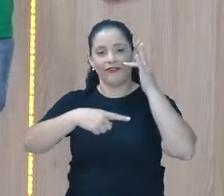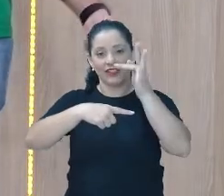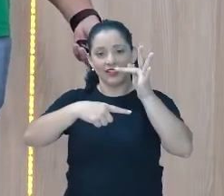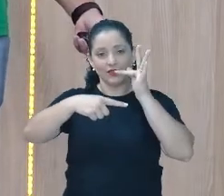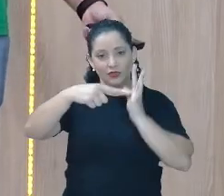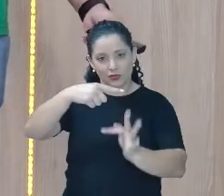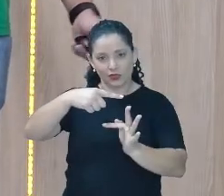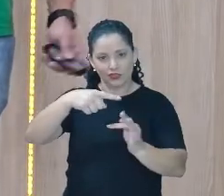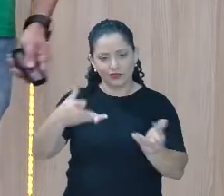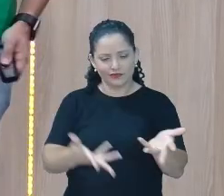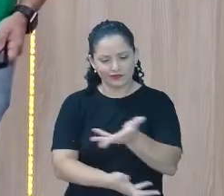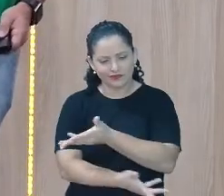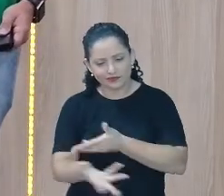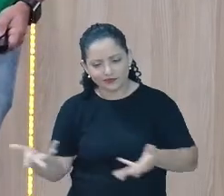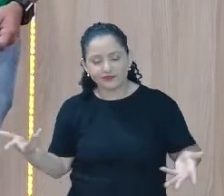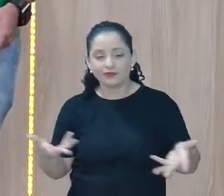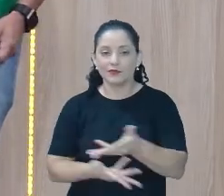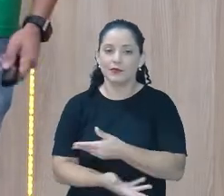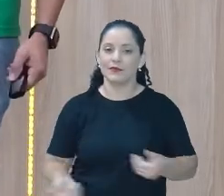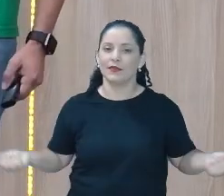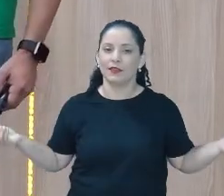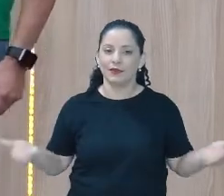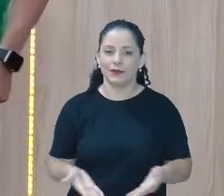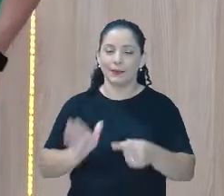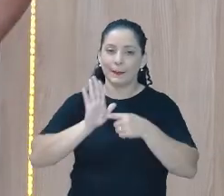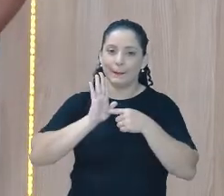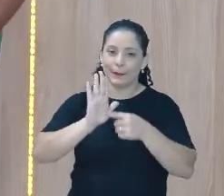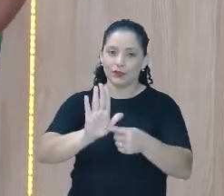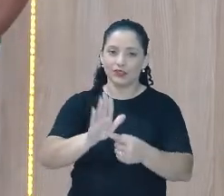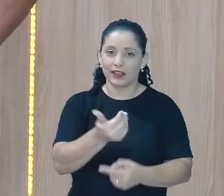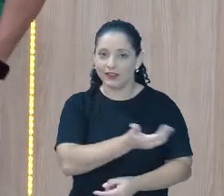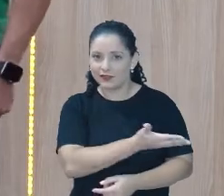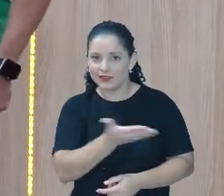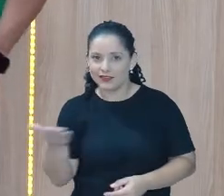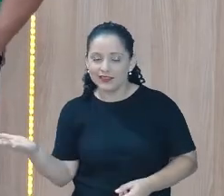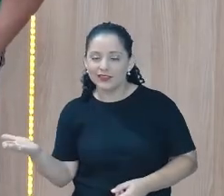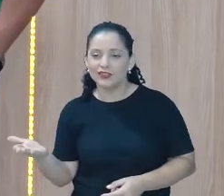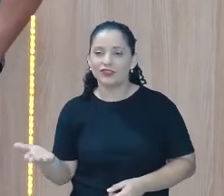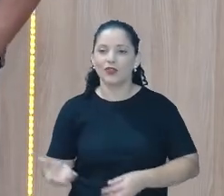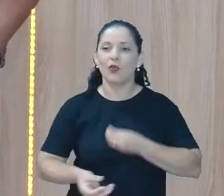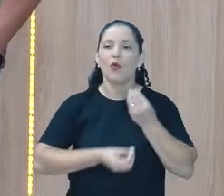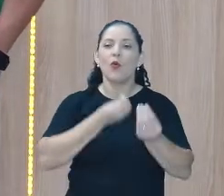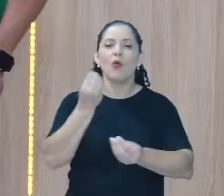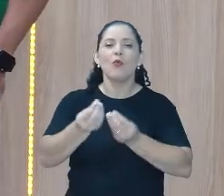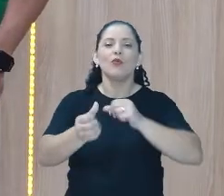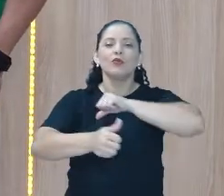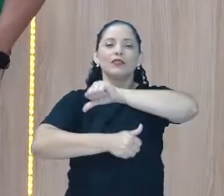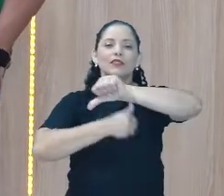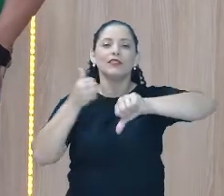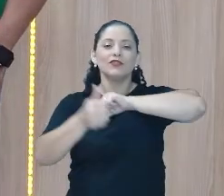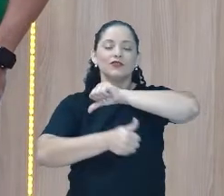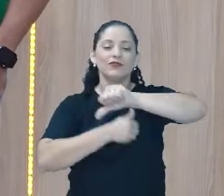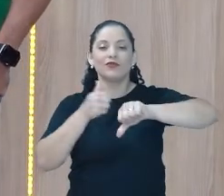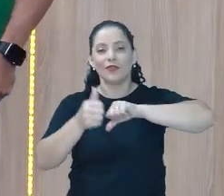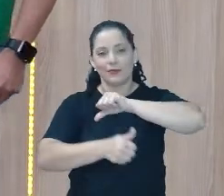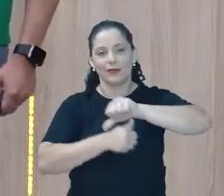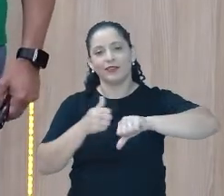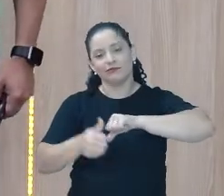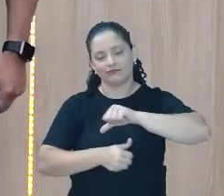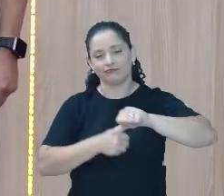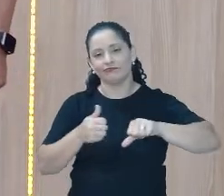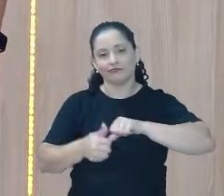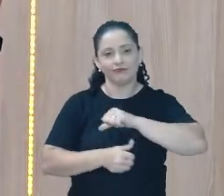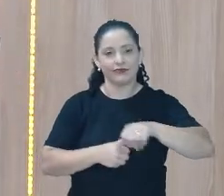frações equivalentes que a gente vai mostrar para você a outra forma de transformação de